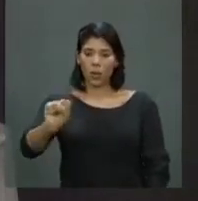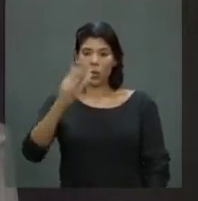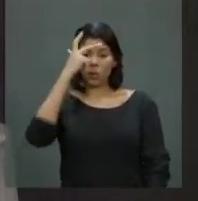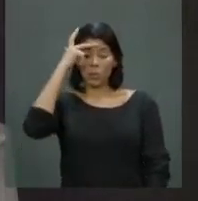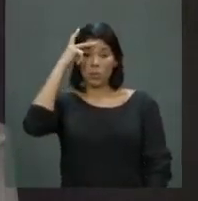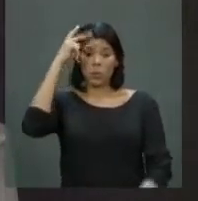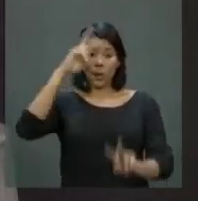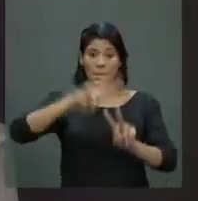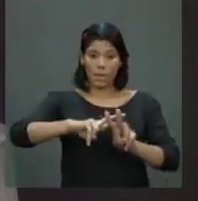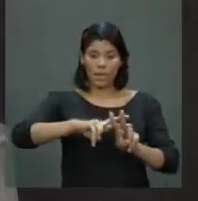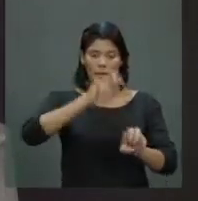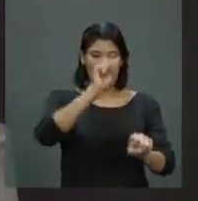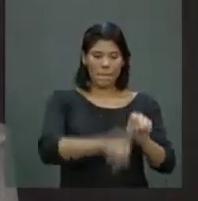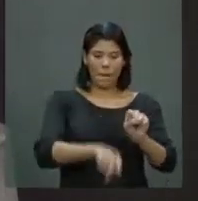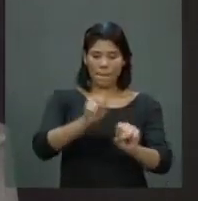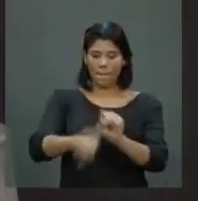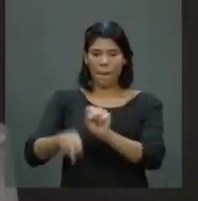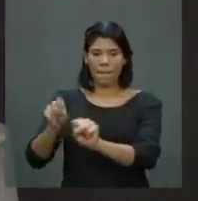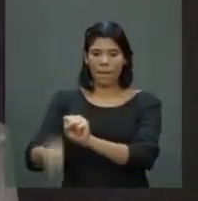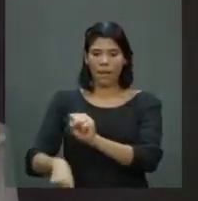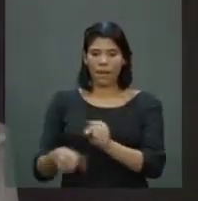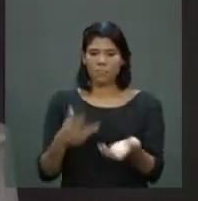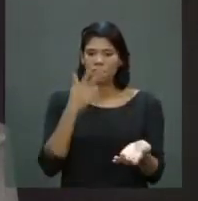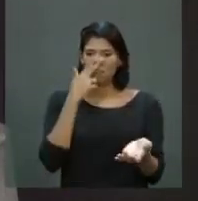aprisionados foram assassinados.